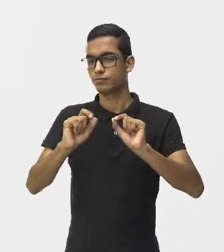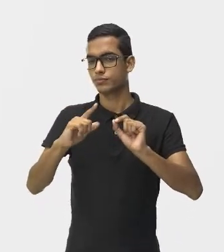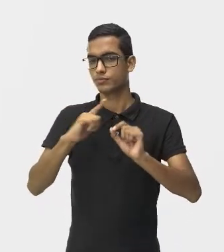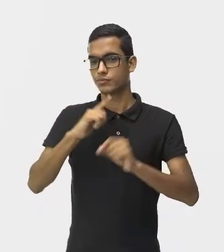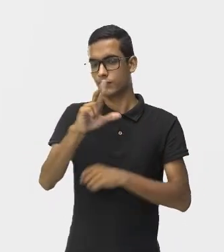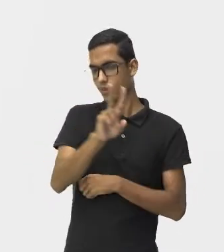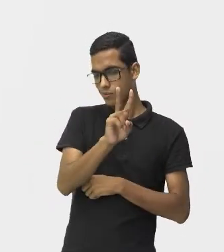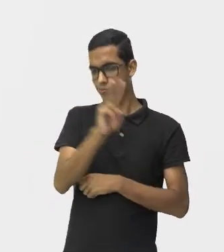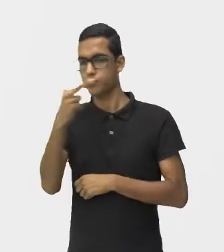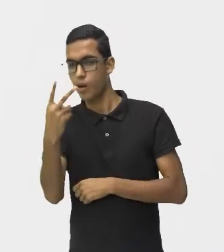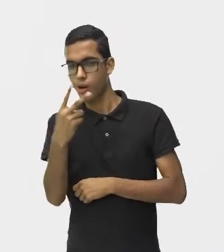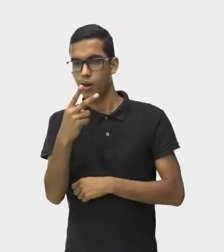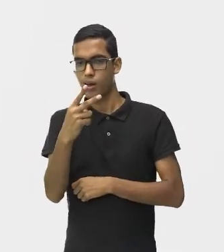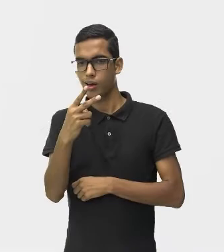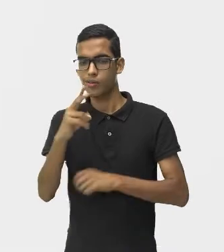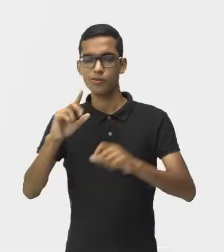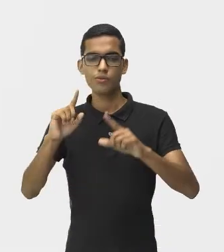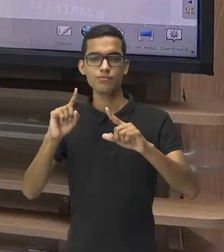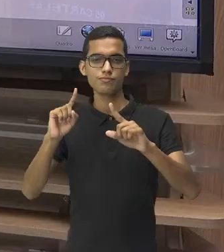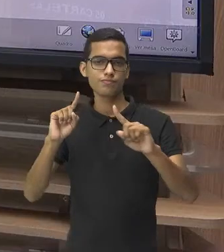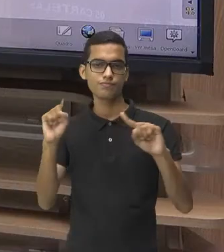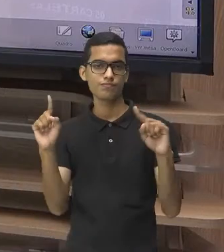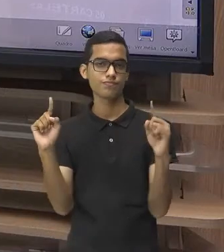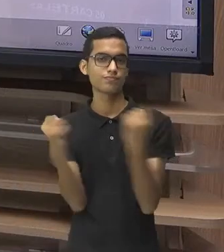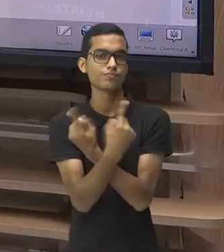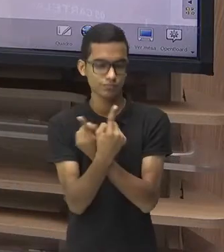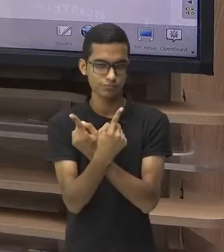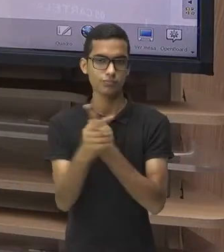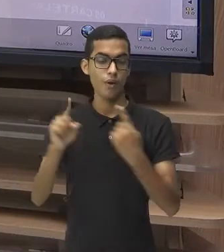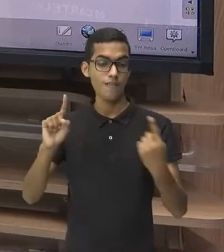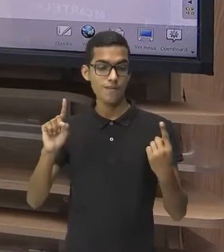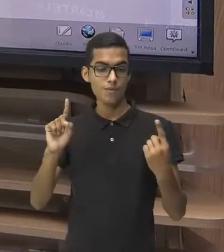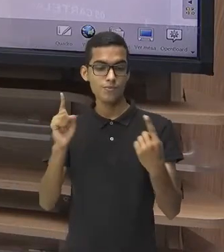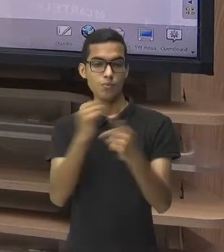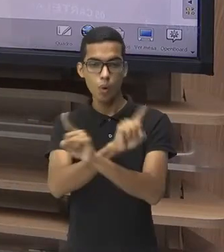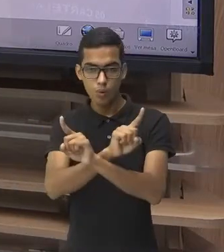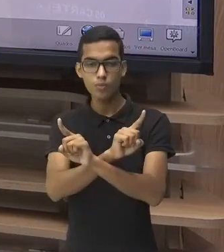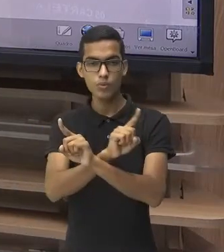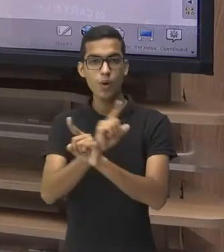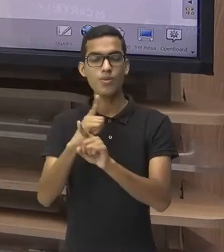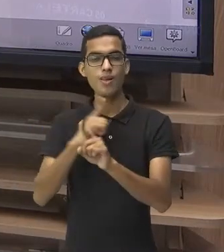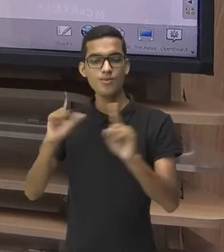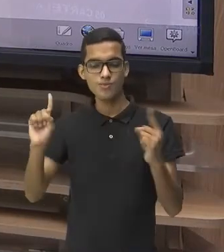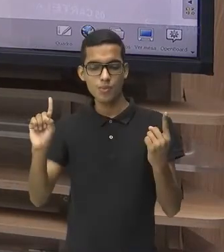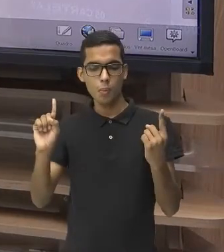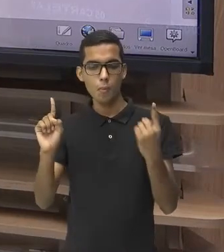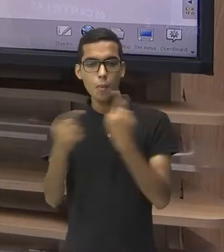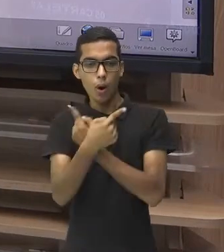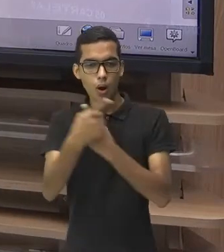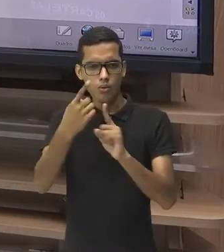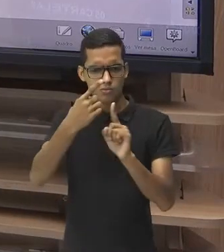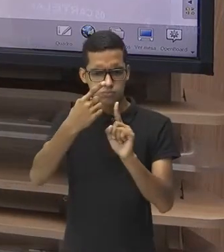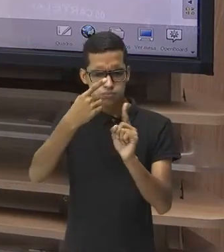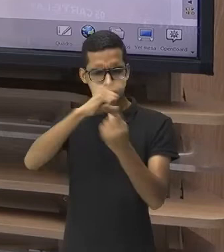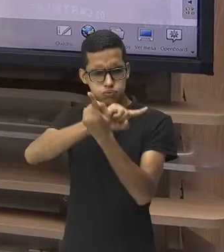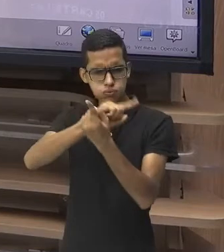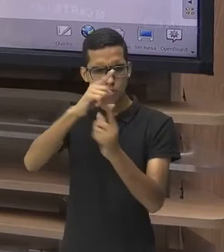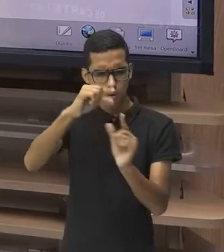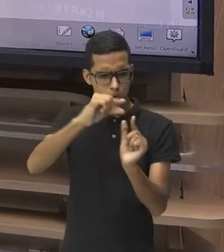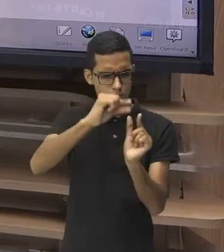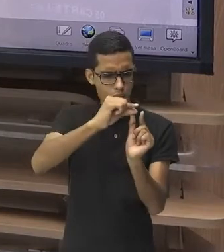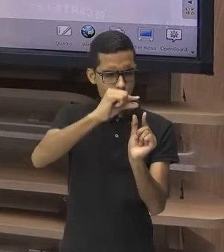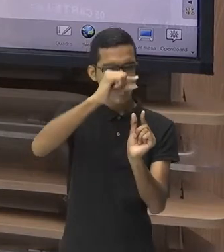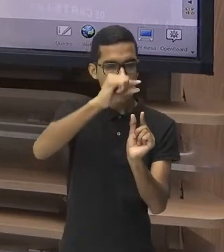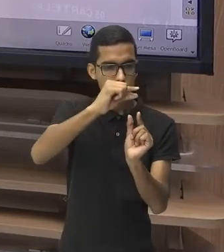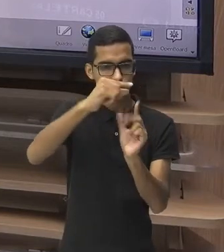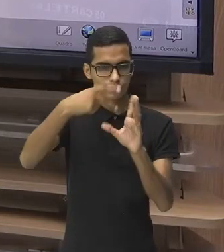duplicado normalmente, ele foi invertido, né? Então, a gente observa aí essa inversão que aconteceu no braço de um